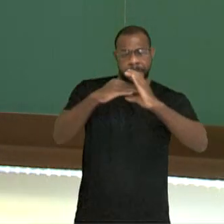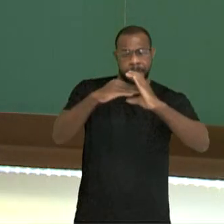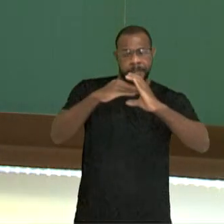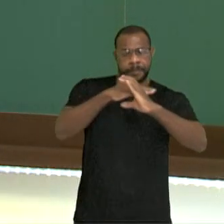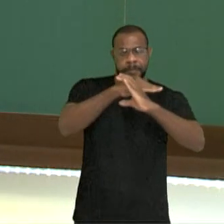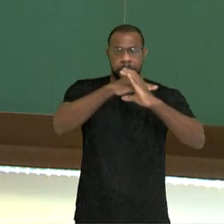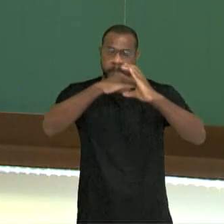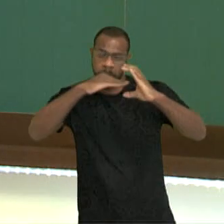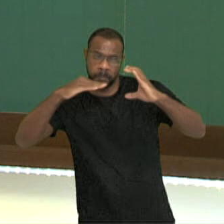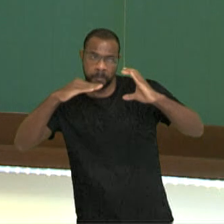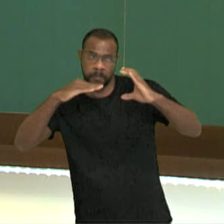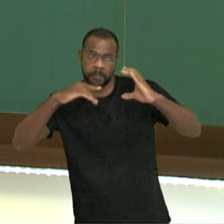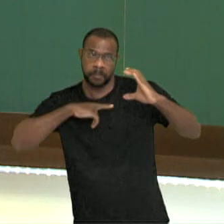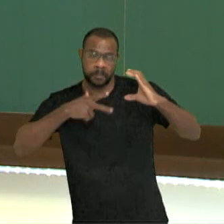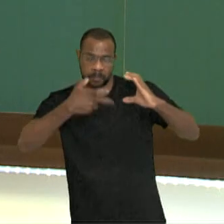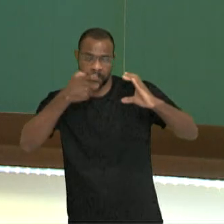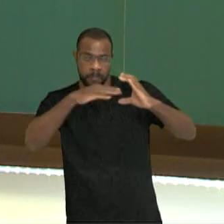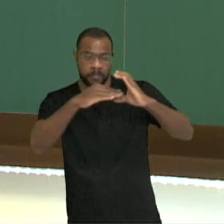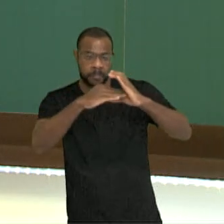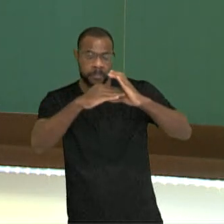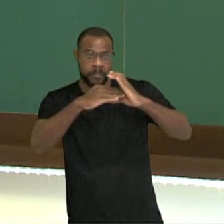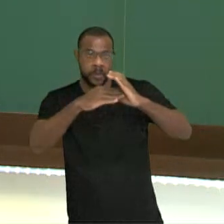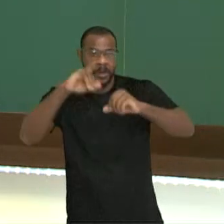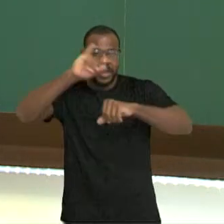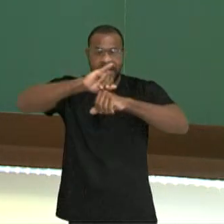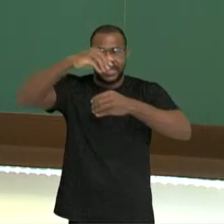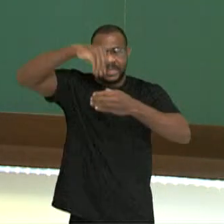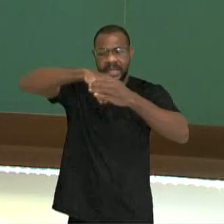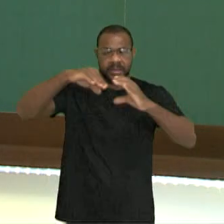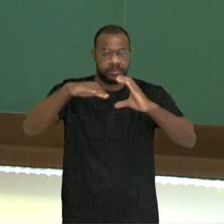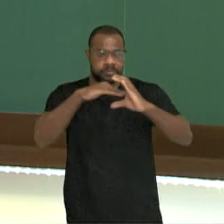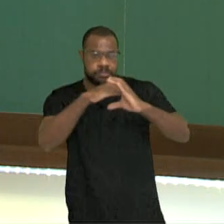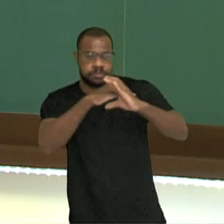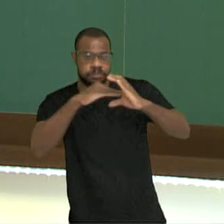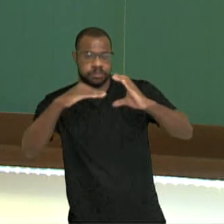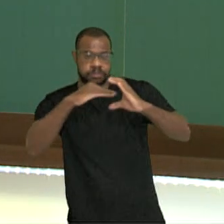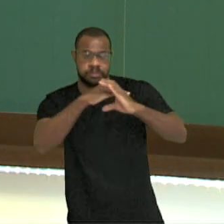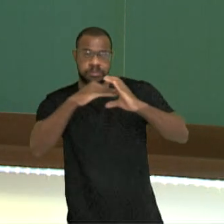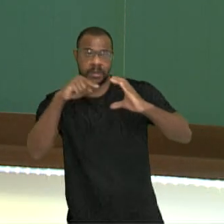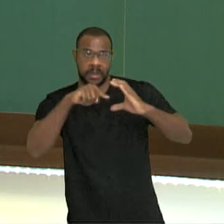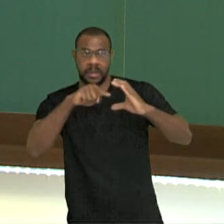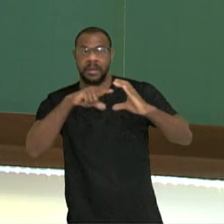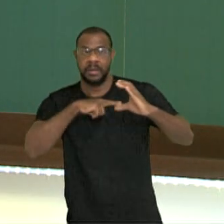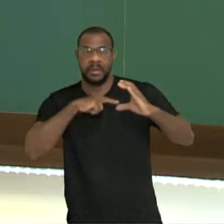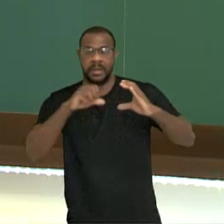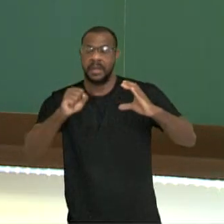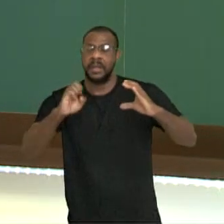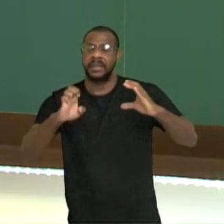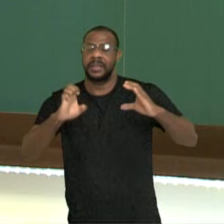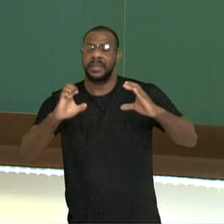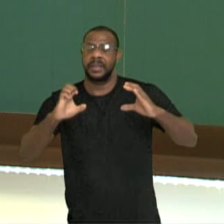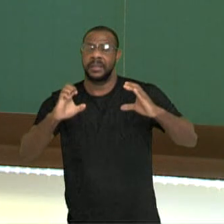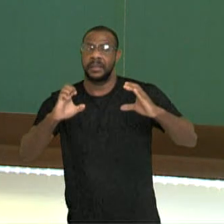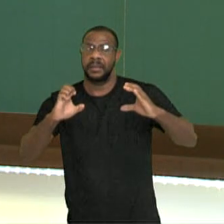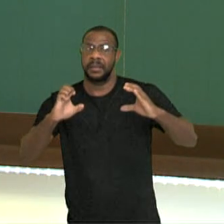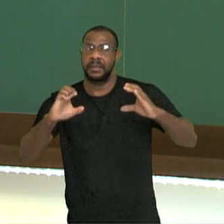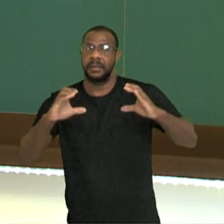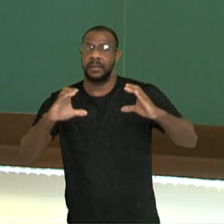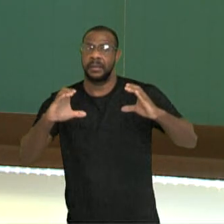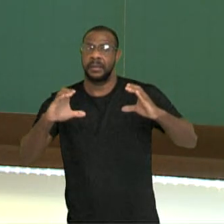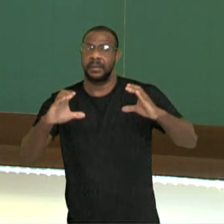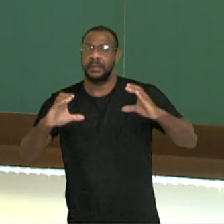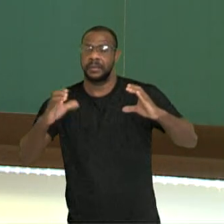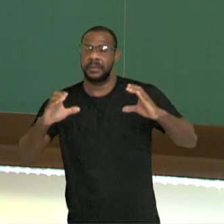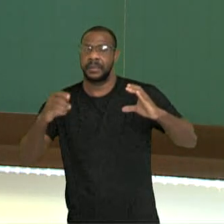constar também o centro, ou seja, está pertencendo à secção o centro, nós vamos ter o que a gente